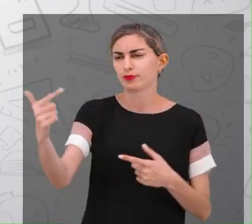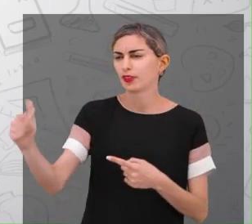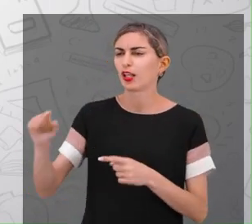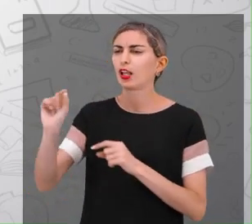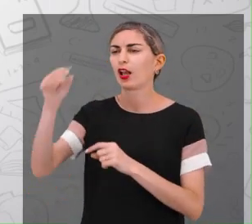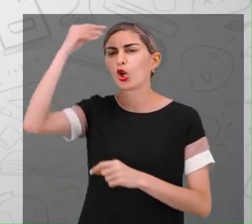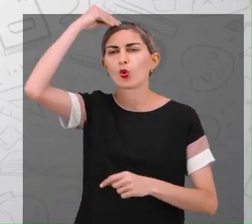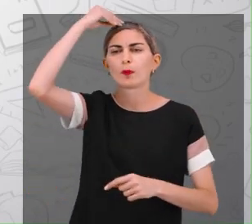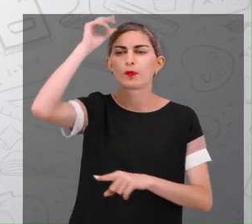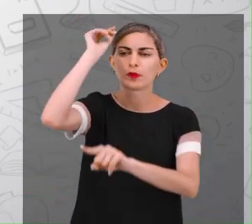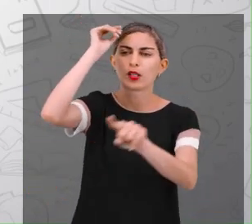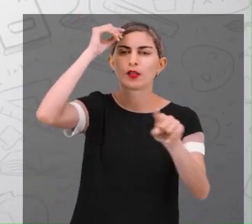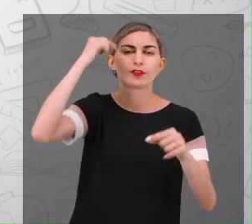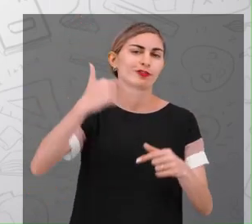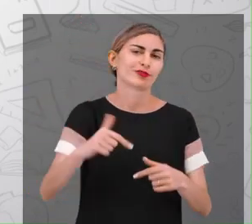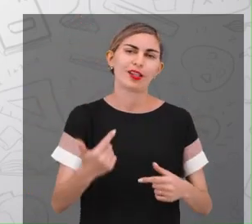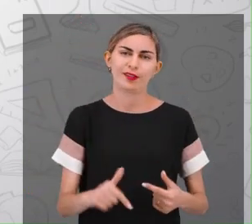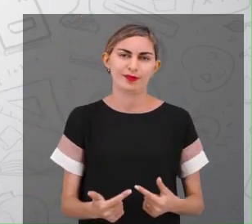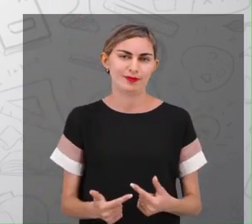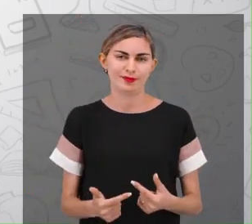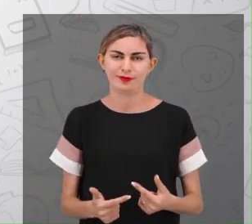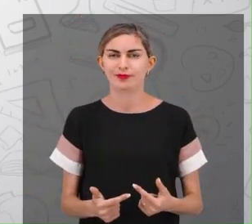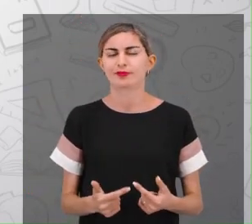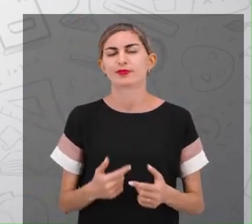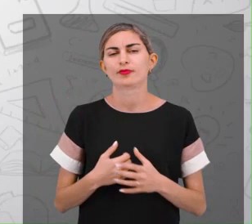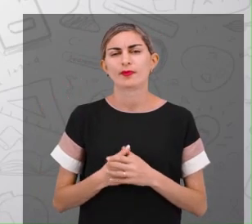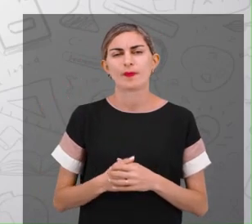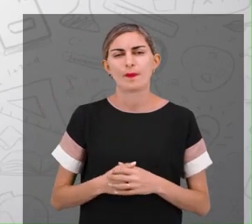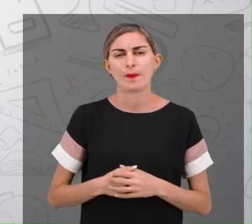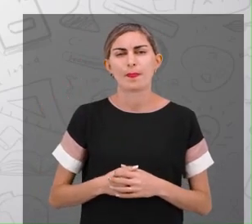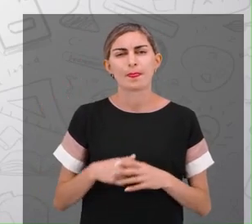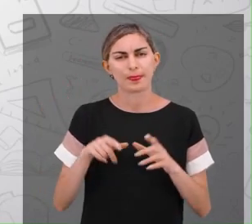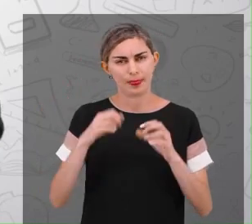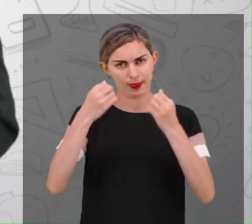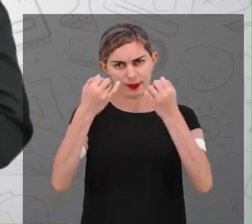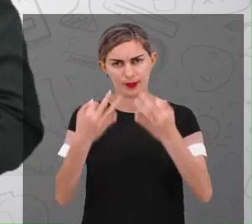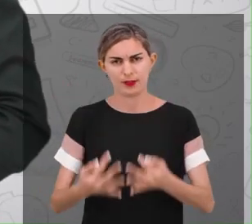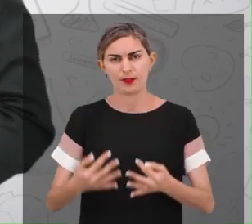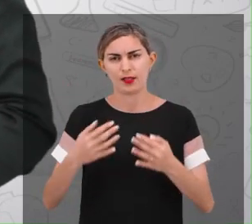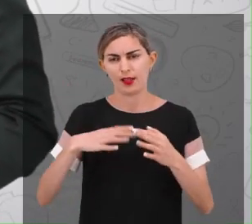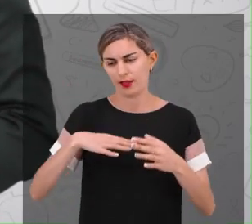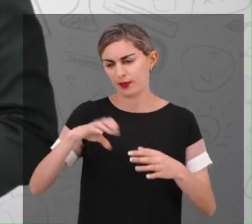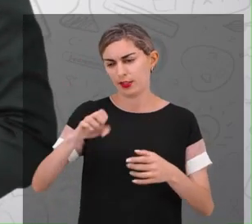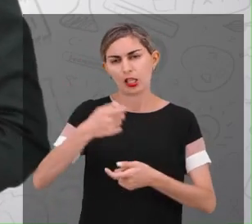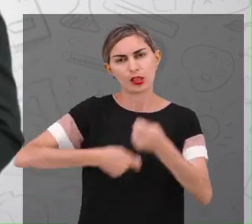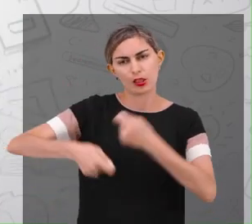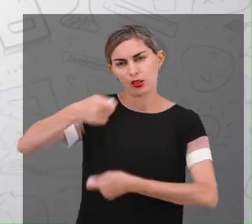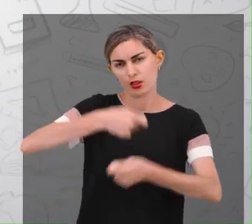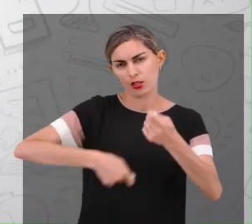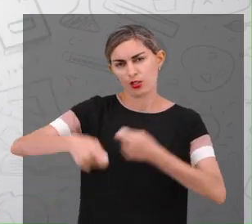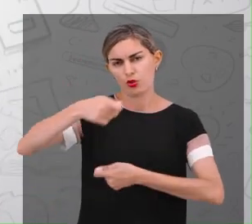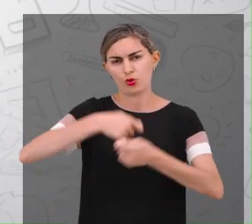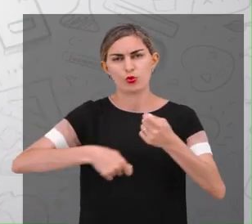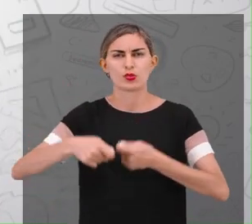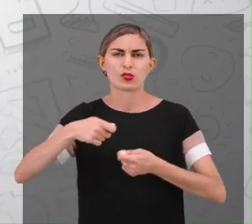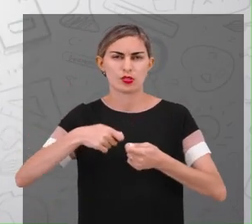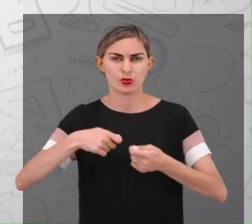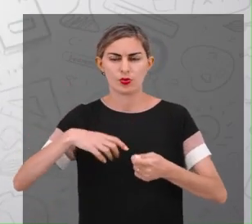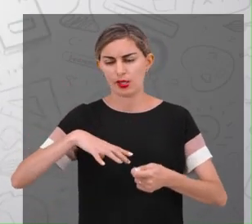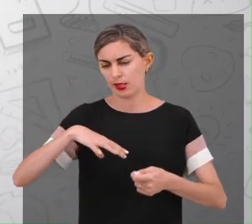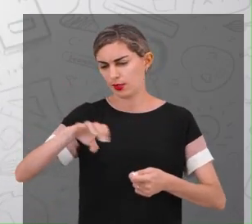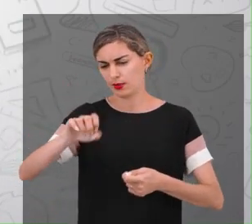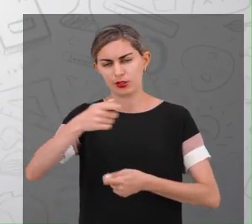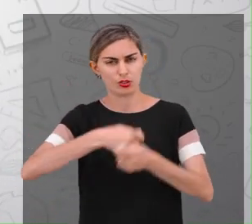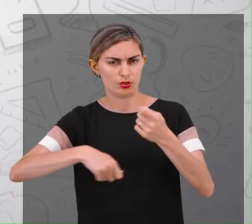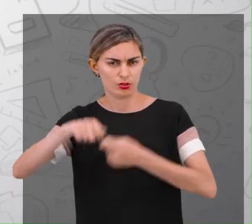e ações que foram tomadas em prol destes mesmos princípios. Definindo a ética nos negócios. A ética